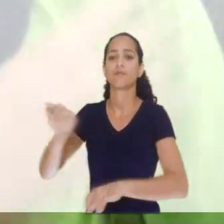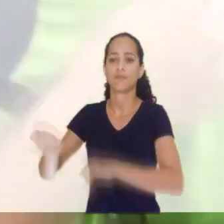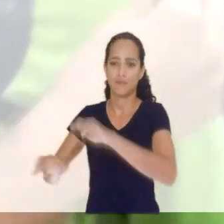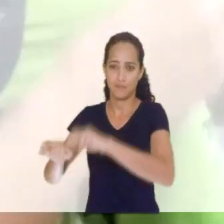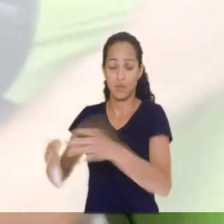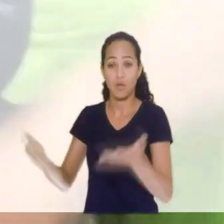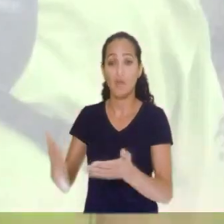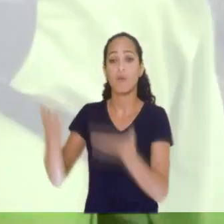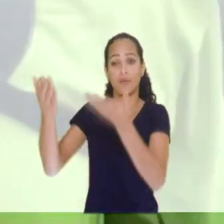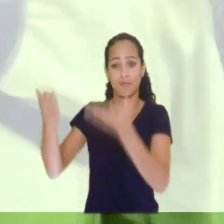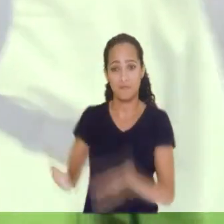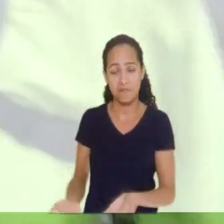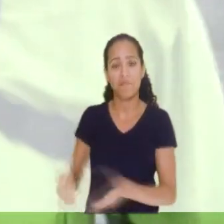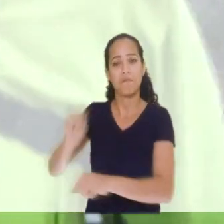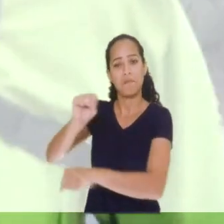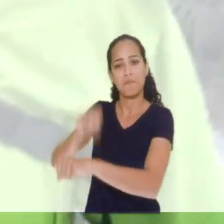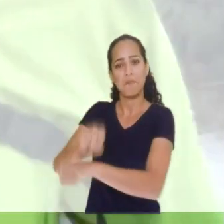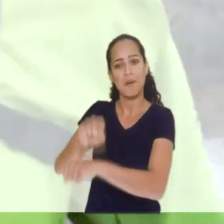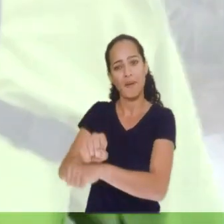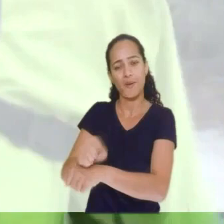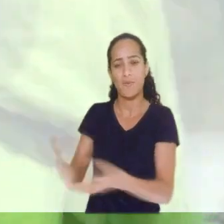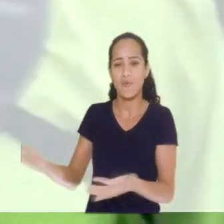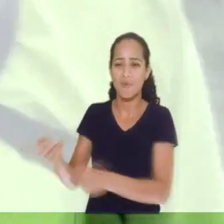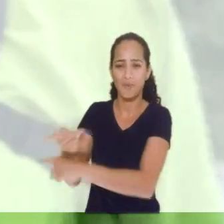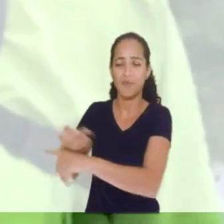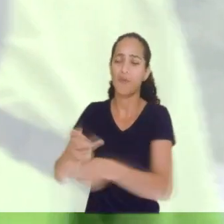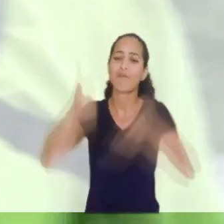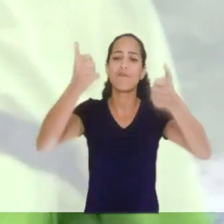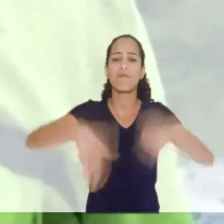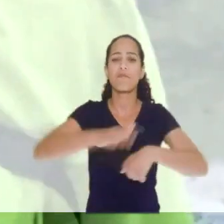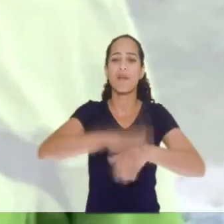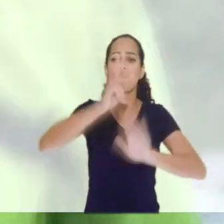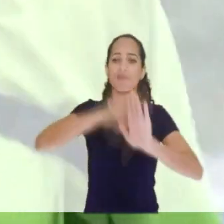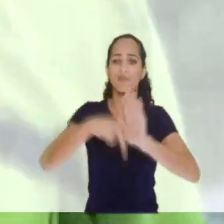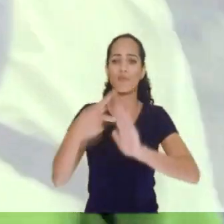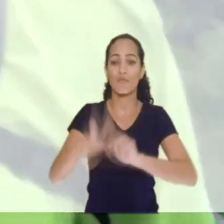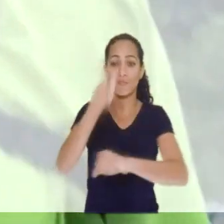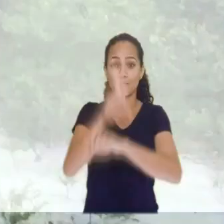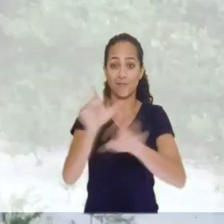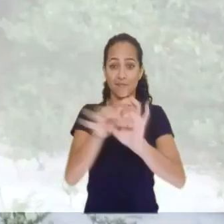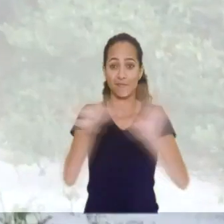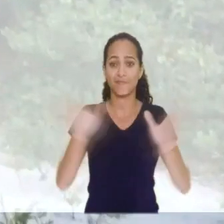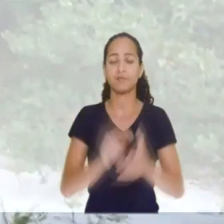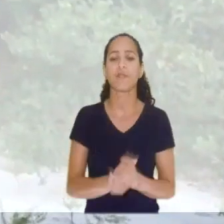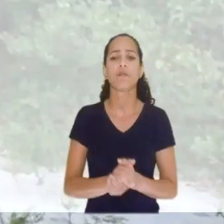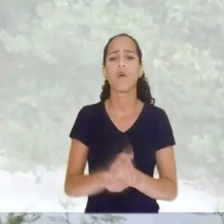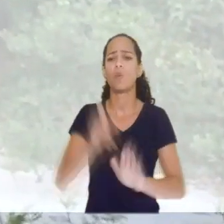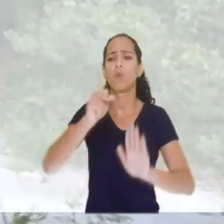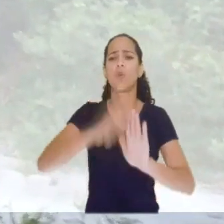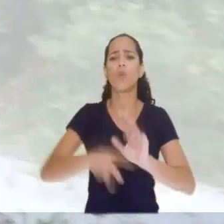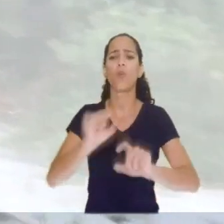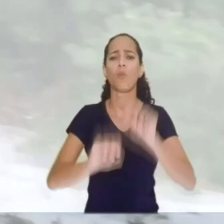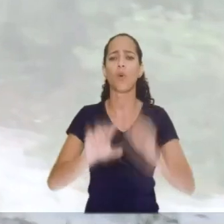Melanophryniscos. Pedro agora parou um pouquinho aqui para falar um pouquinho da gente. Fala, Pedro, um pouquinho do projeto. A câmera toda é sua. Bom, o